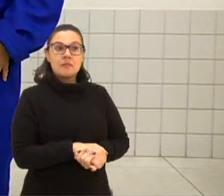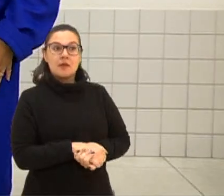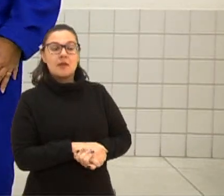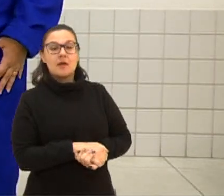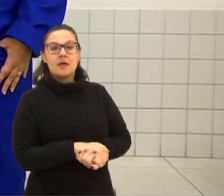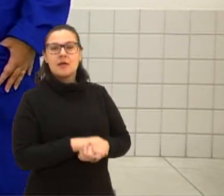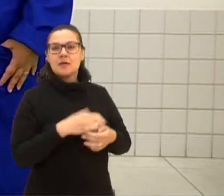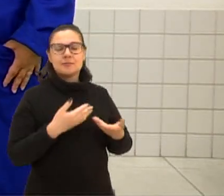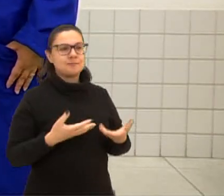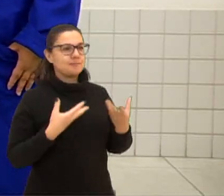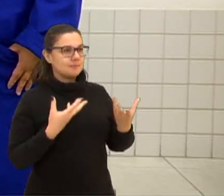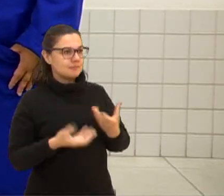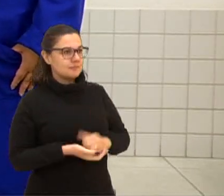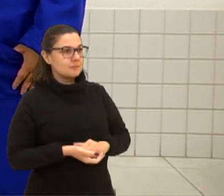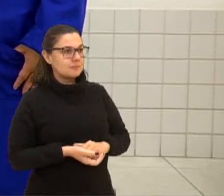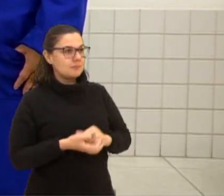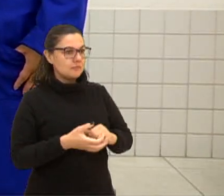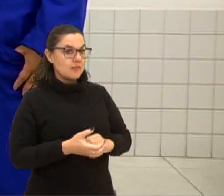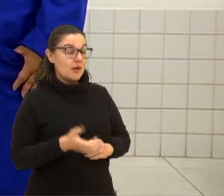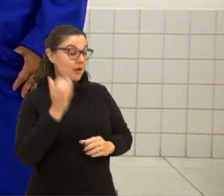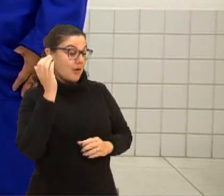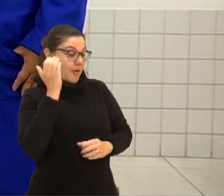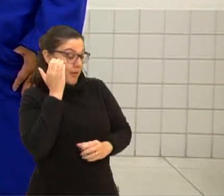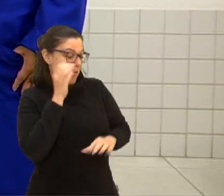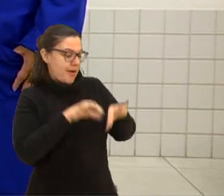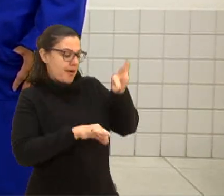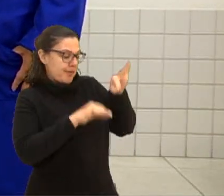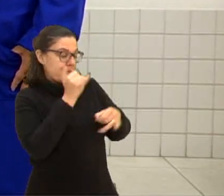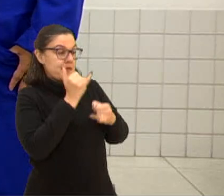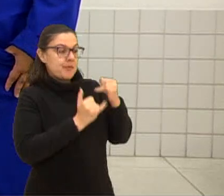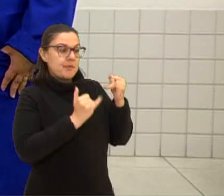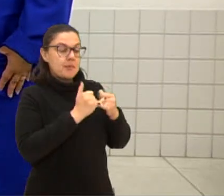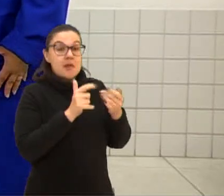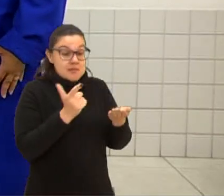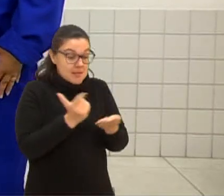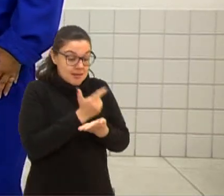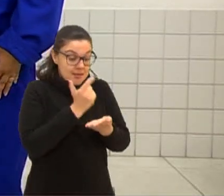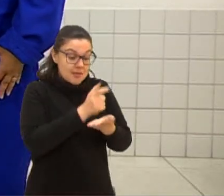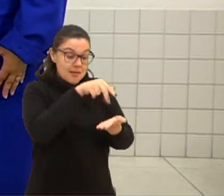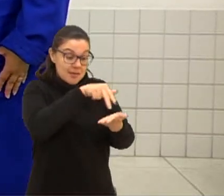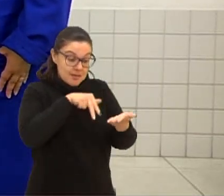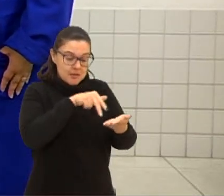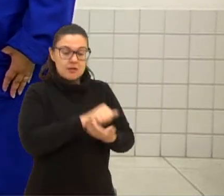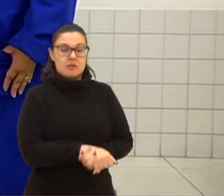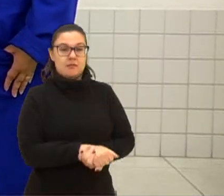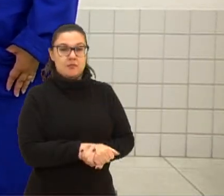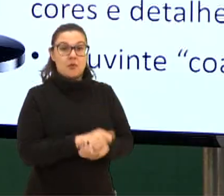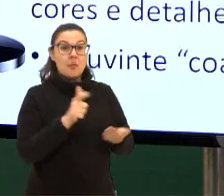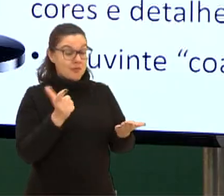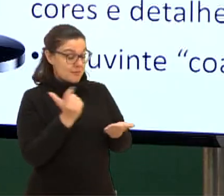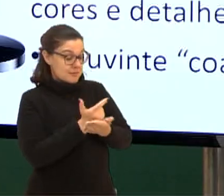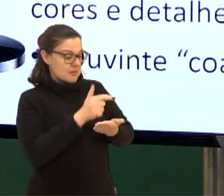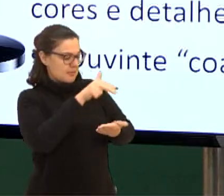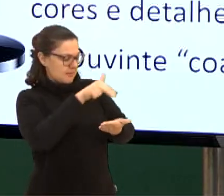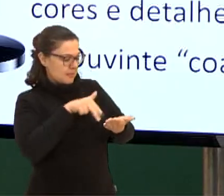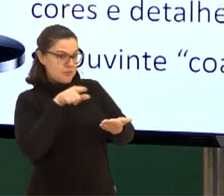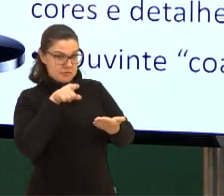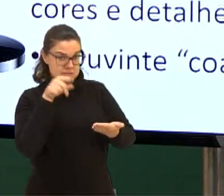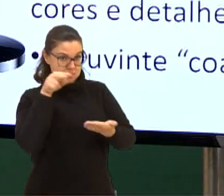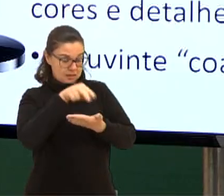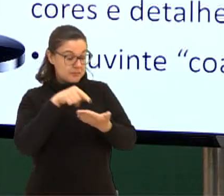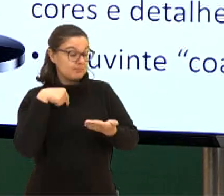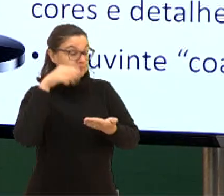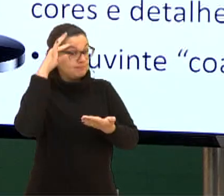Sim. Porque o radioteatro, ele se assemelha muito ao livro. Quando você lê um livro, você tem